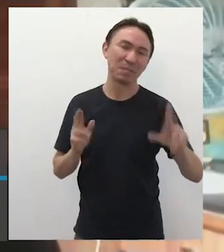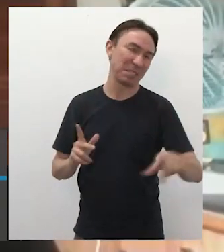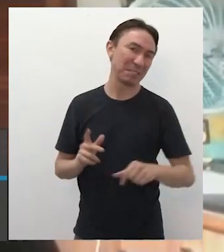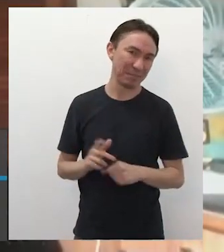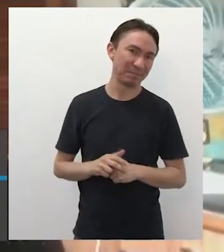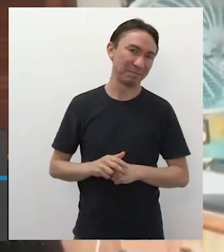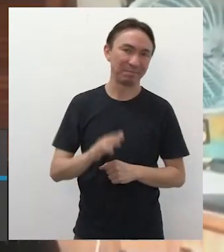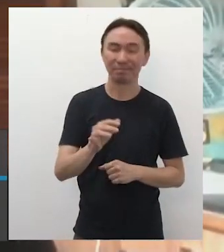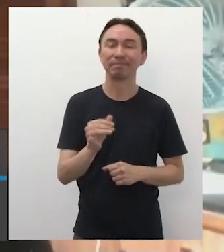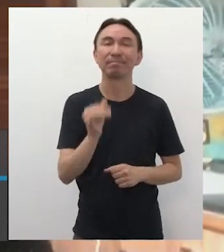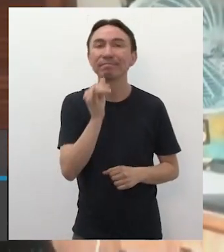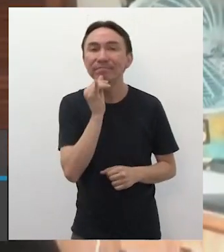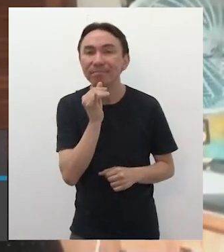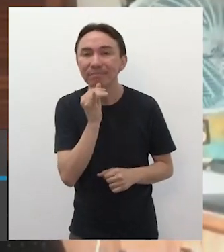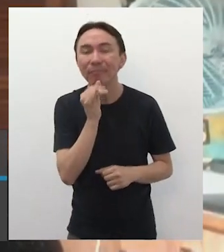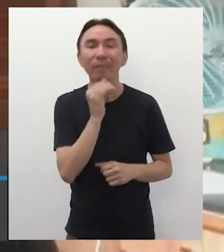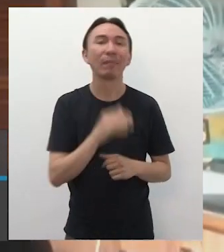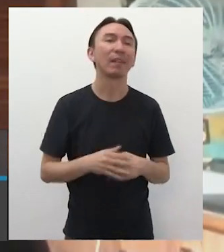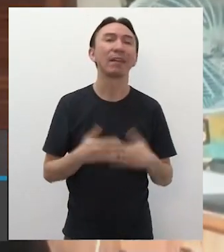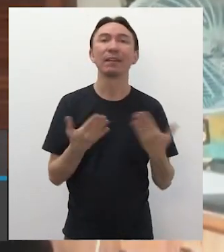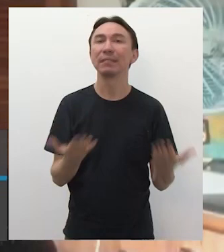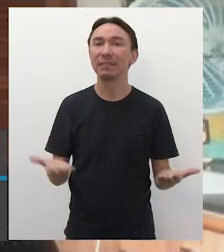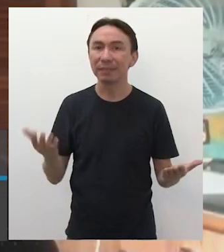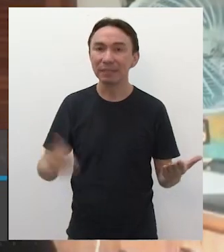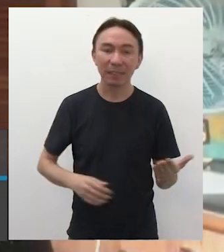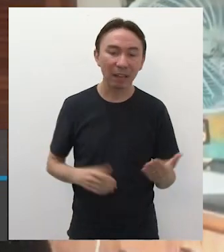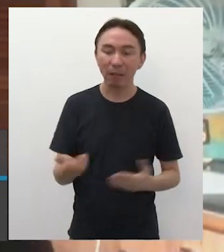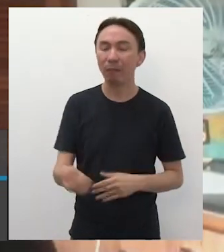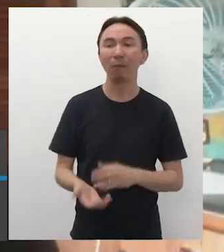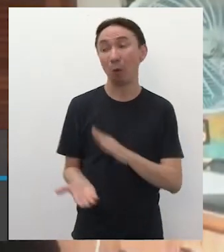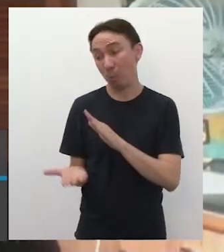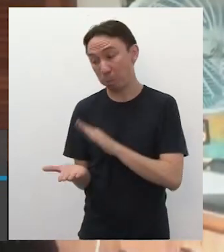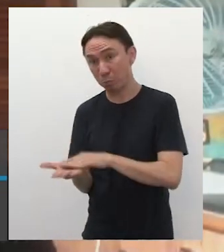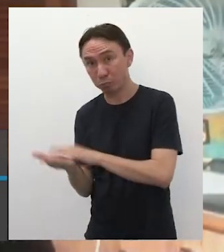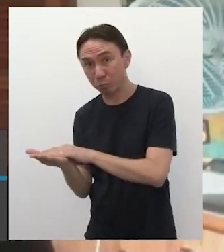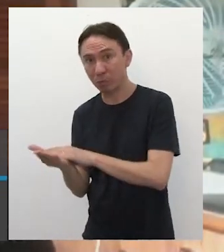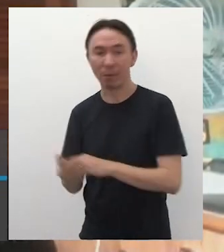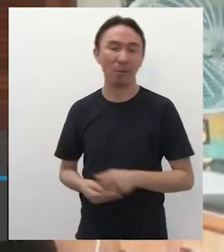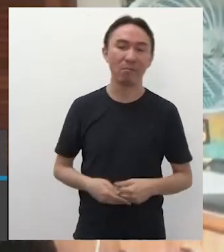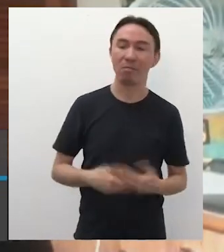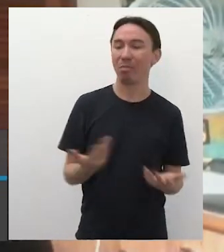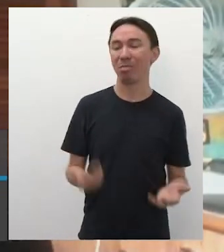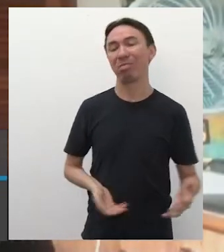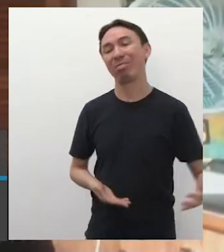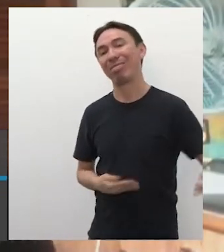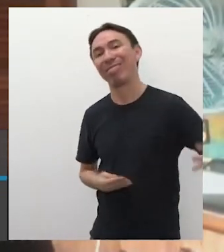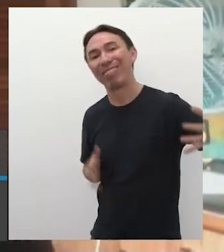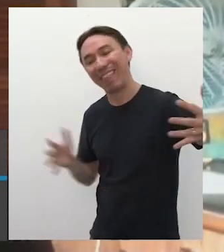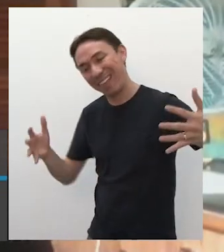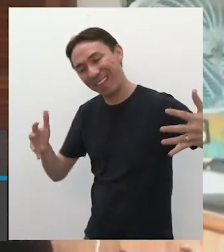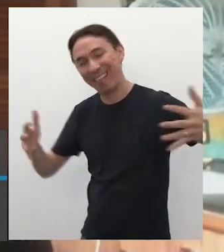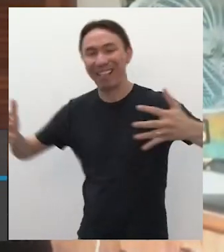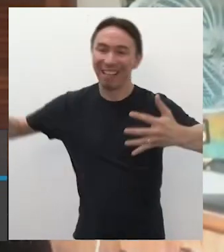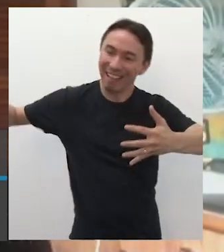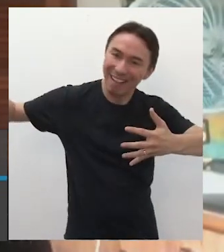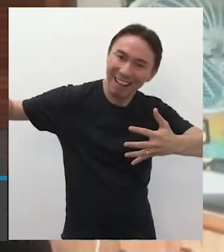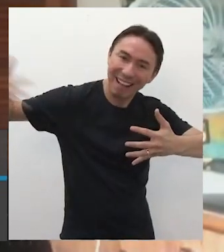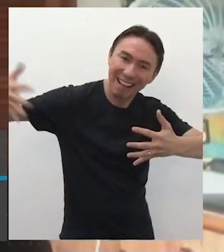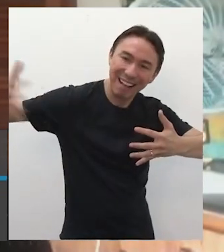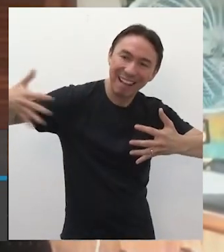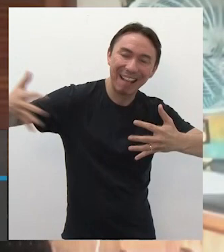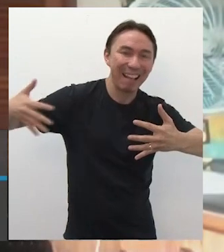quando vem a pergunta qual é a diferença entre elogio e bajulação, a bajulação, em geral, ela não descreve